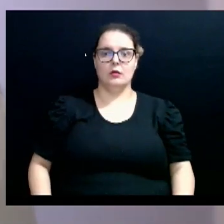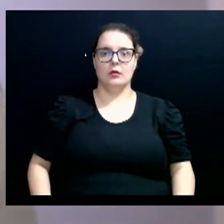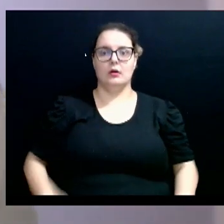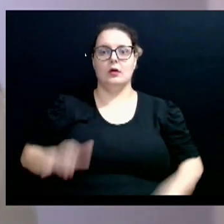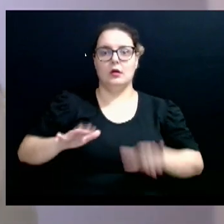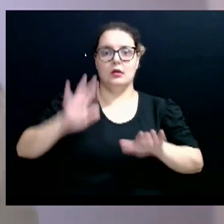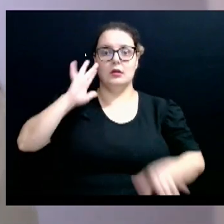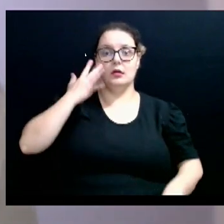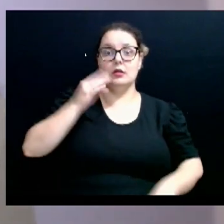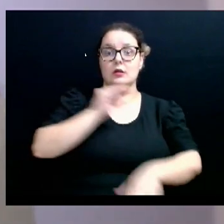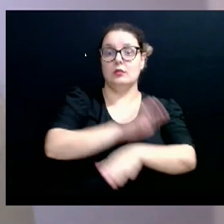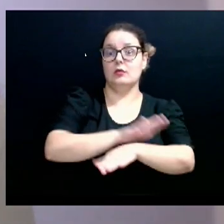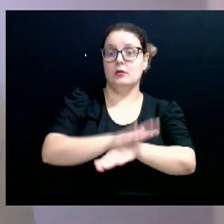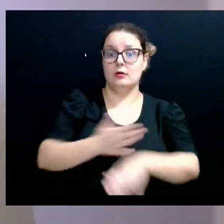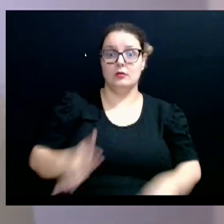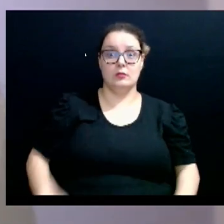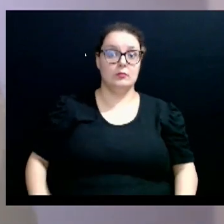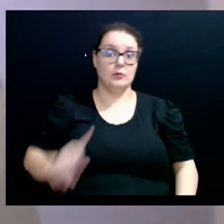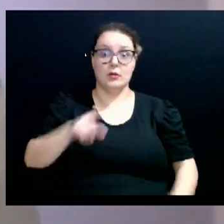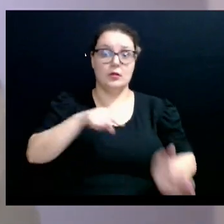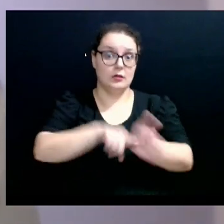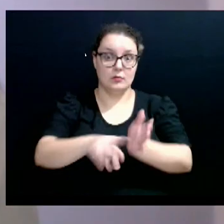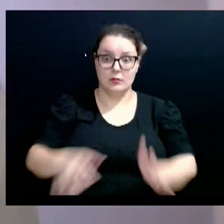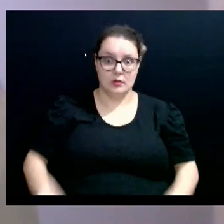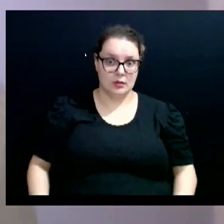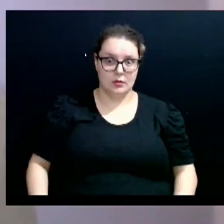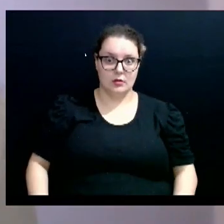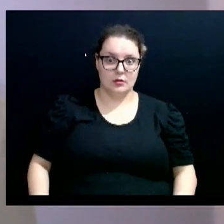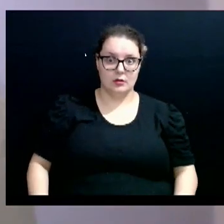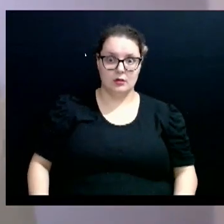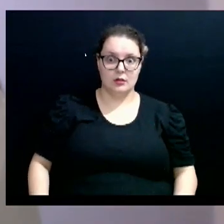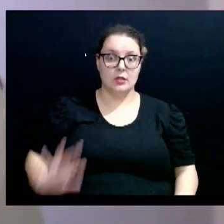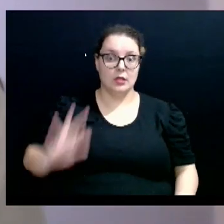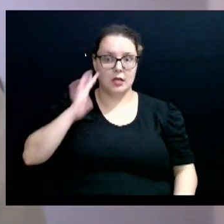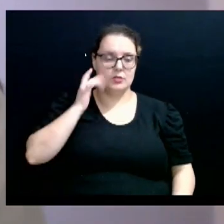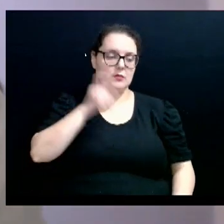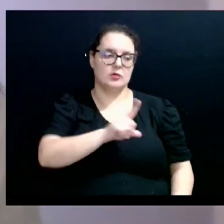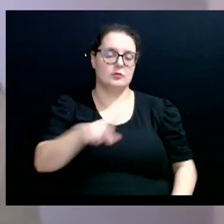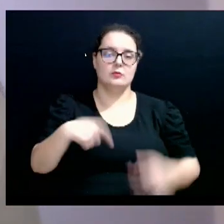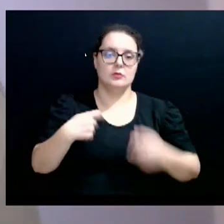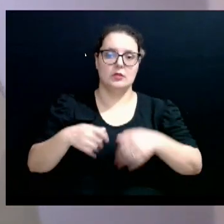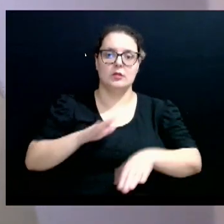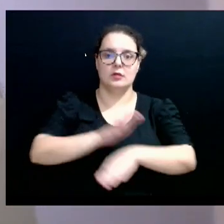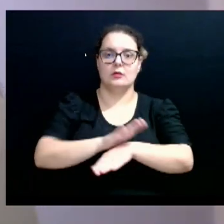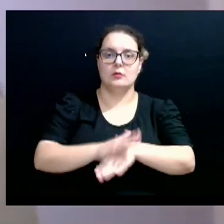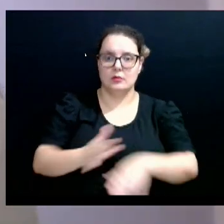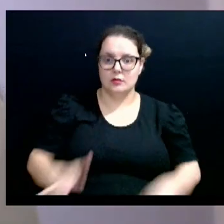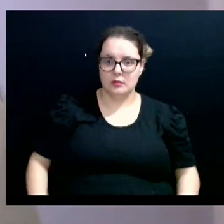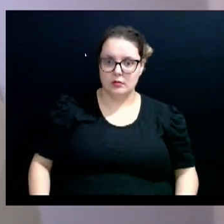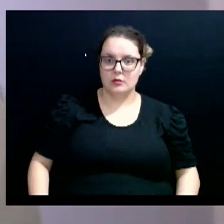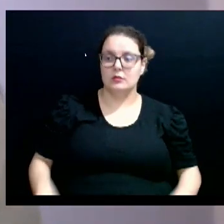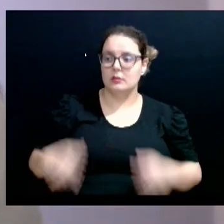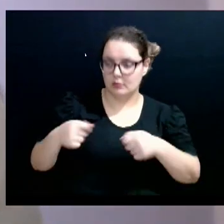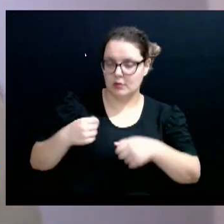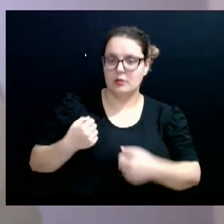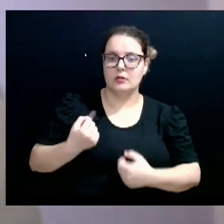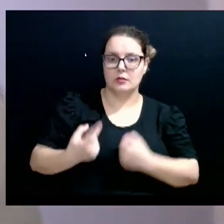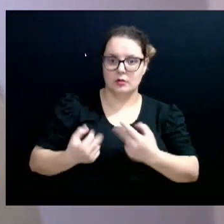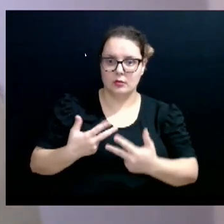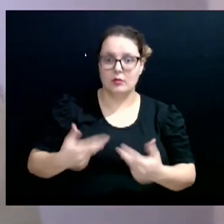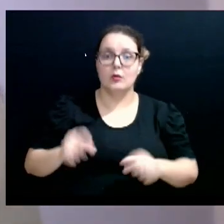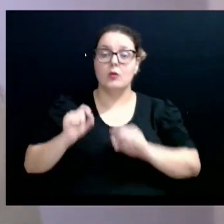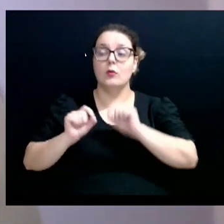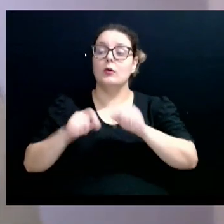a gente não pergunta, e o outro não pede ajuda. Então, perguntar, você está precisando de alguma coisa? O que eu posso fazer por você? É